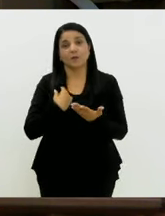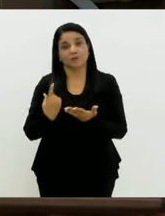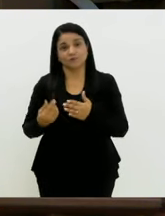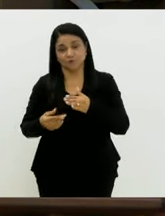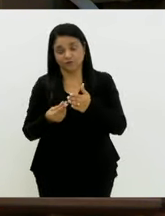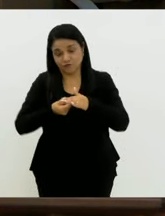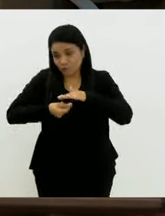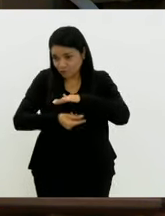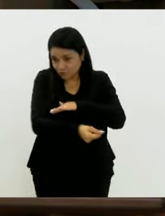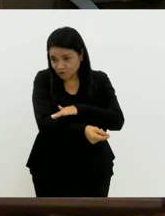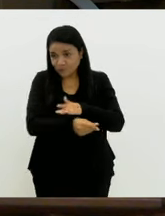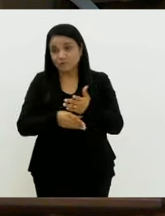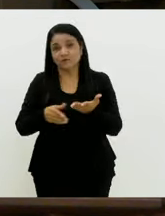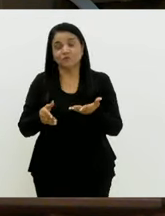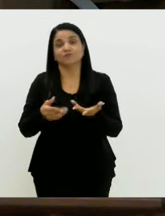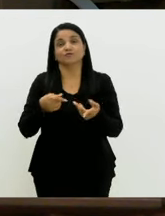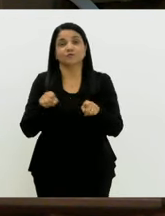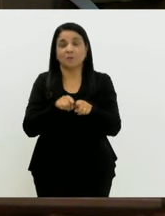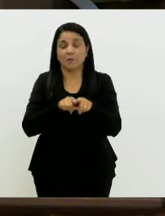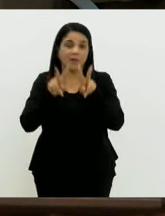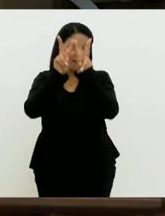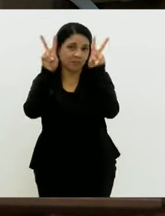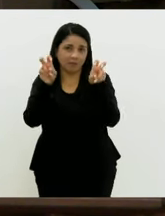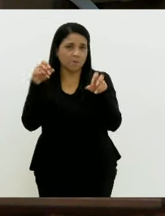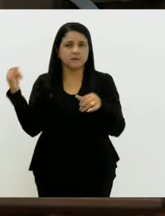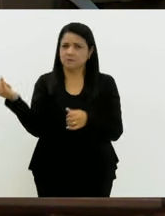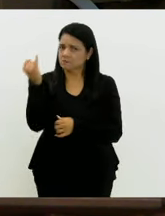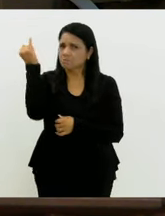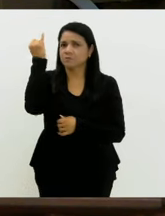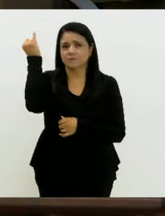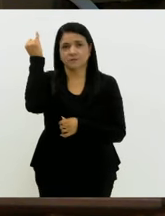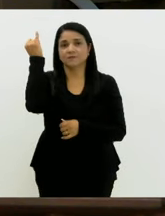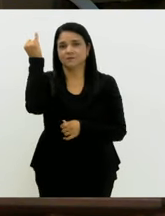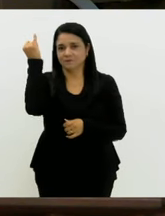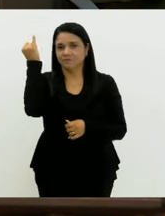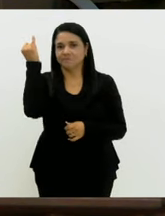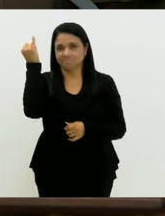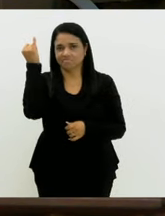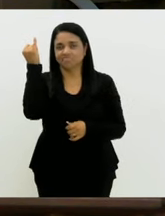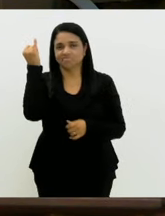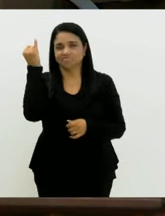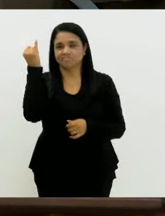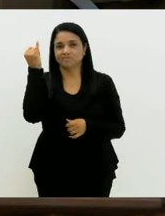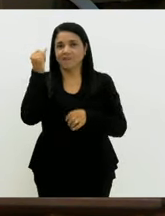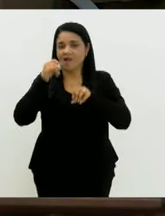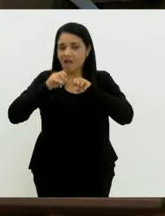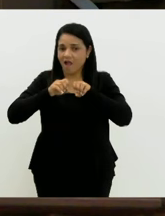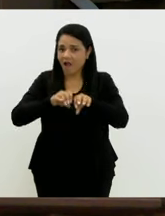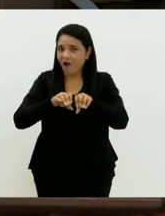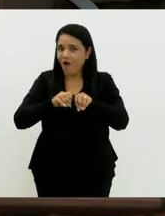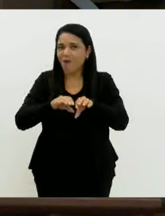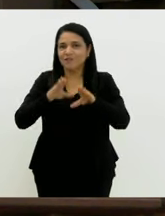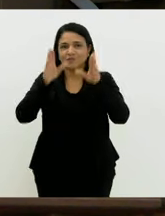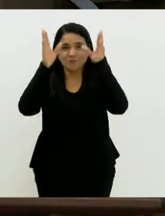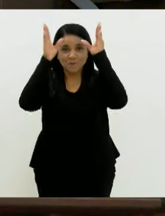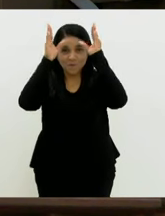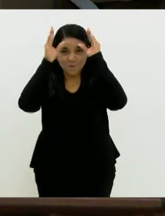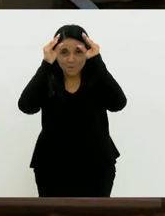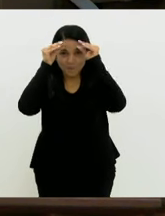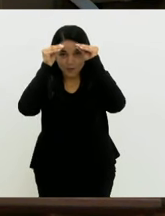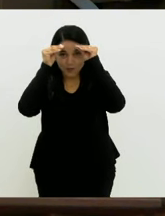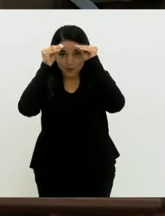outras matérias importantíssimas, e demos a maior aula de maturidade dos últimos 10 anos dessa